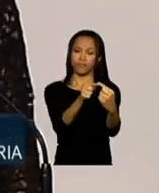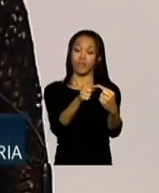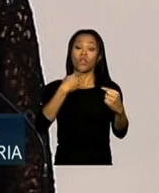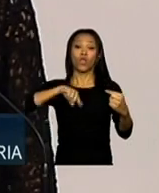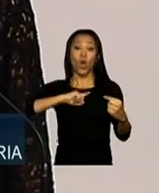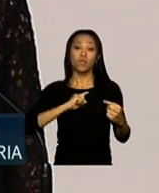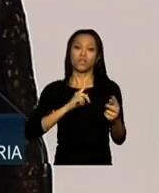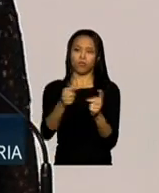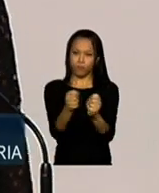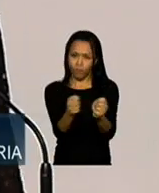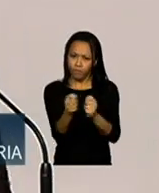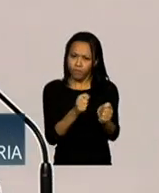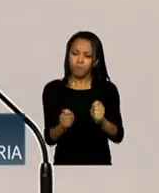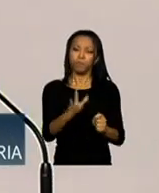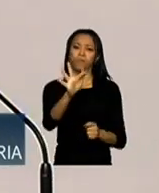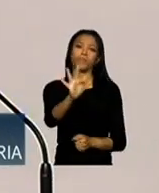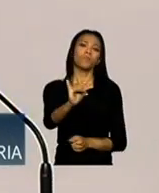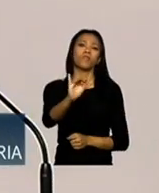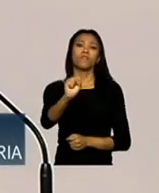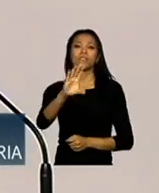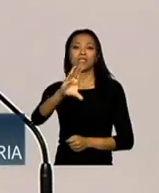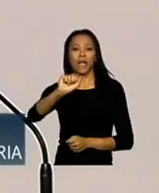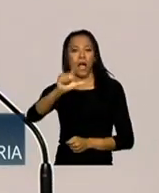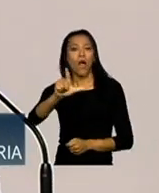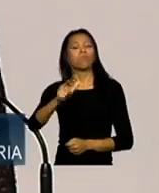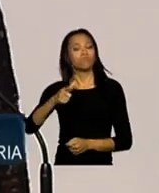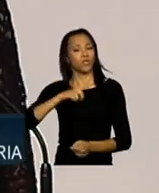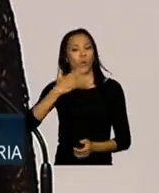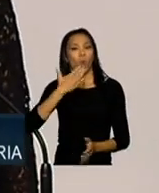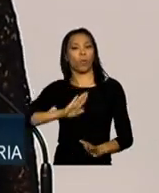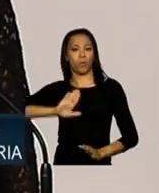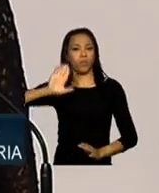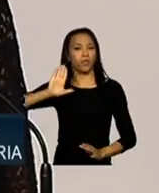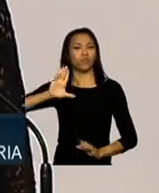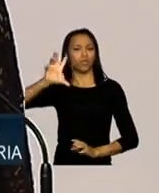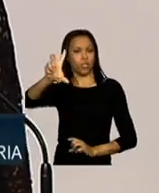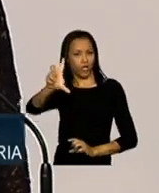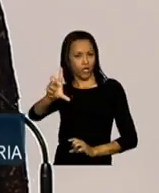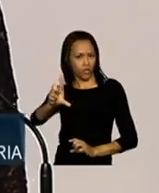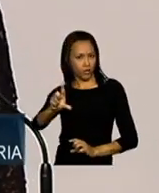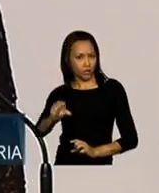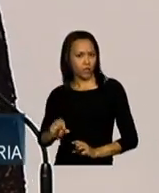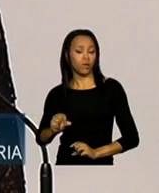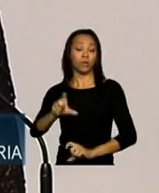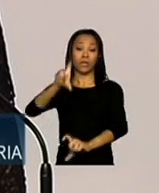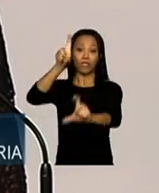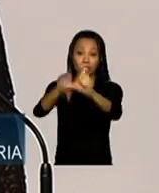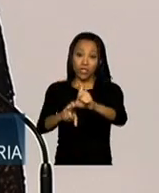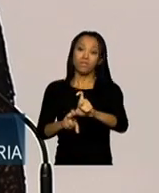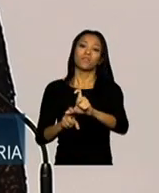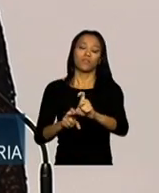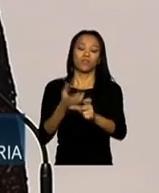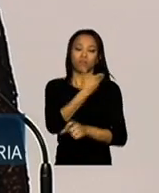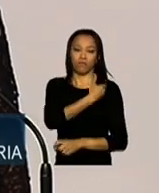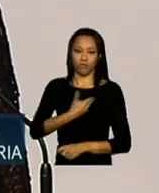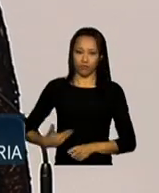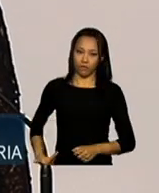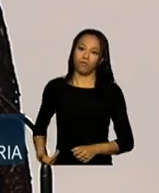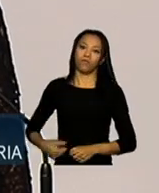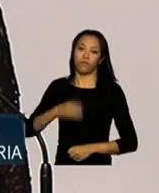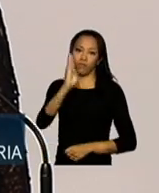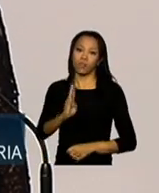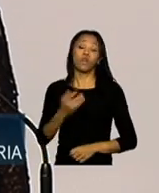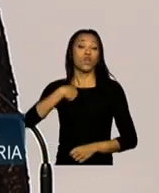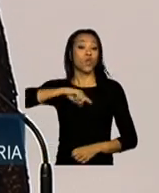fiscal persiste comprometida com a redução do endividamento do Estado brasileiro. E somos hoje um dos